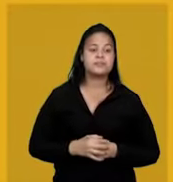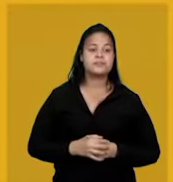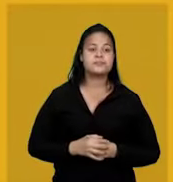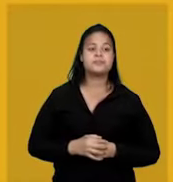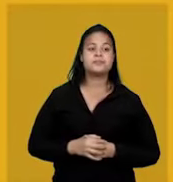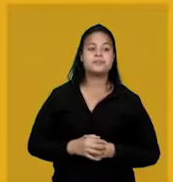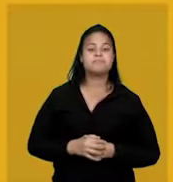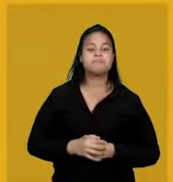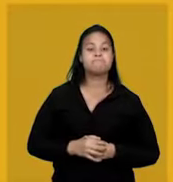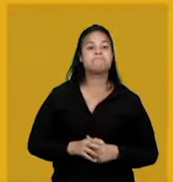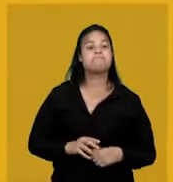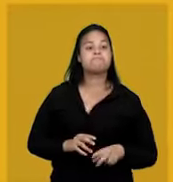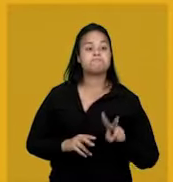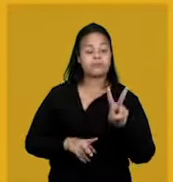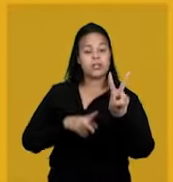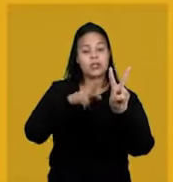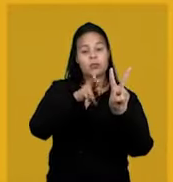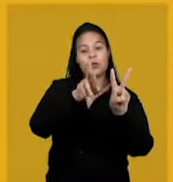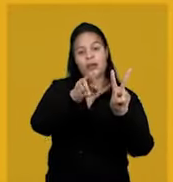Quem vê? Ri.